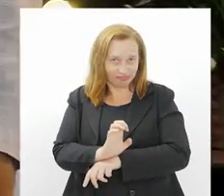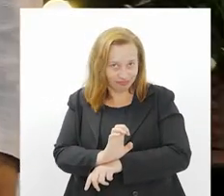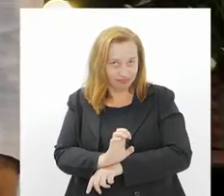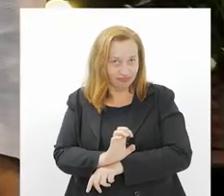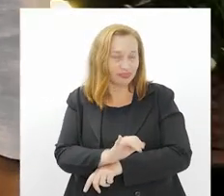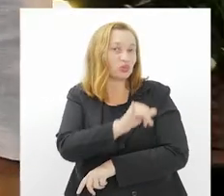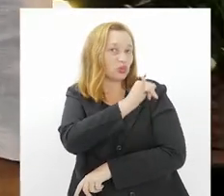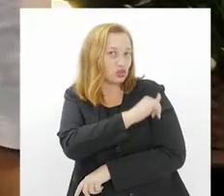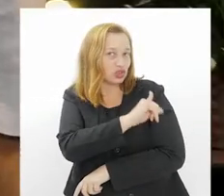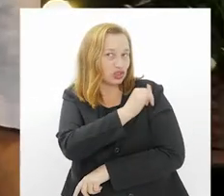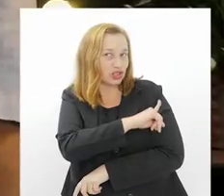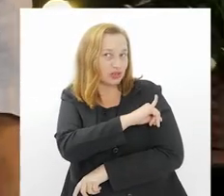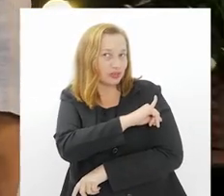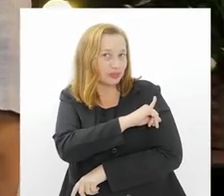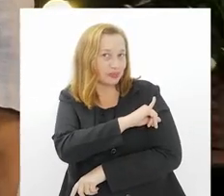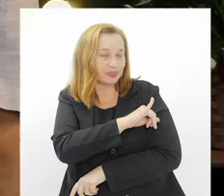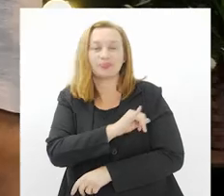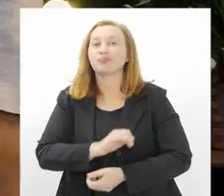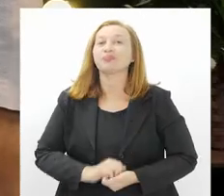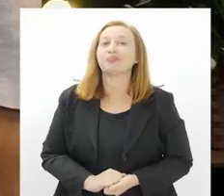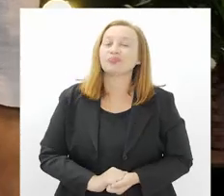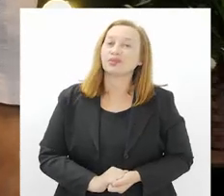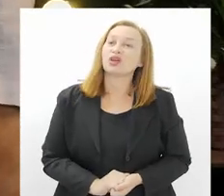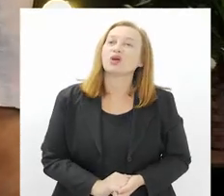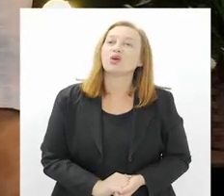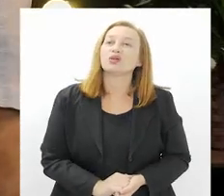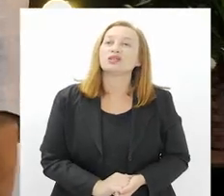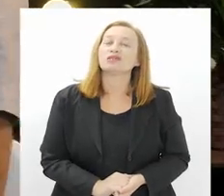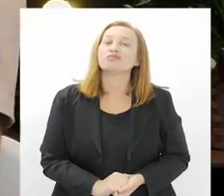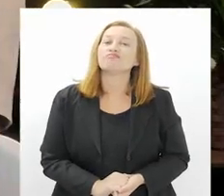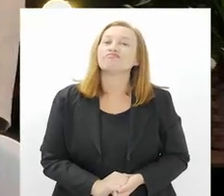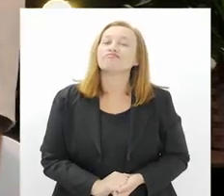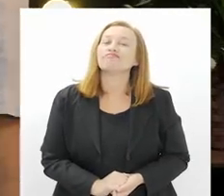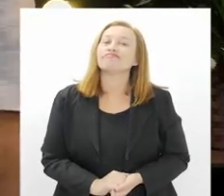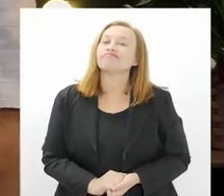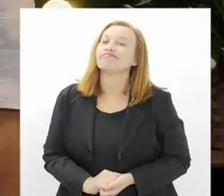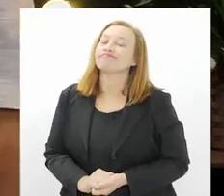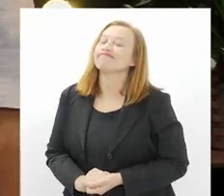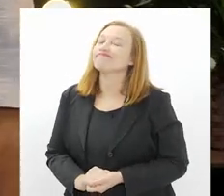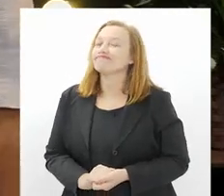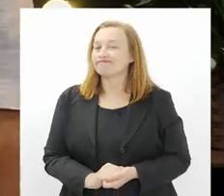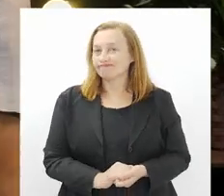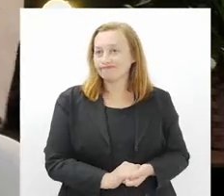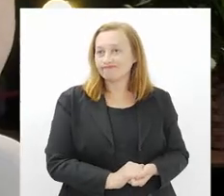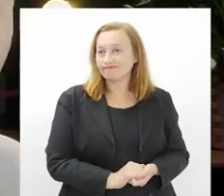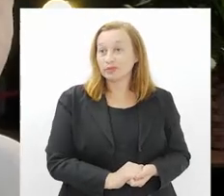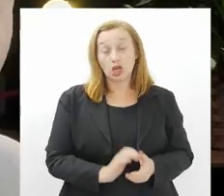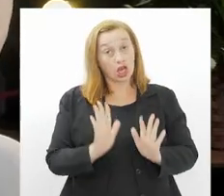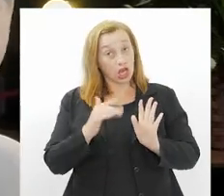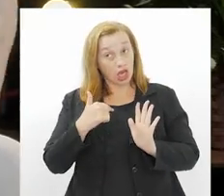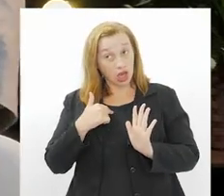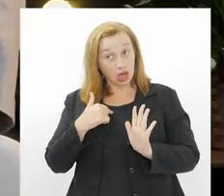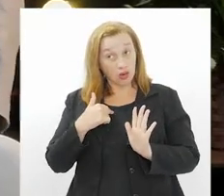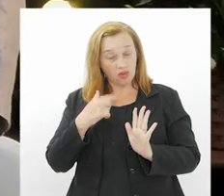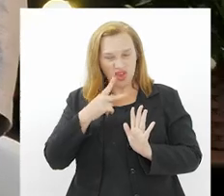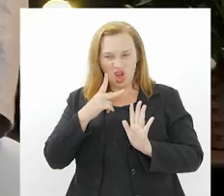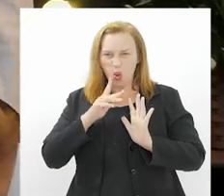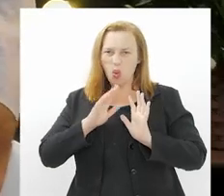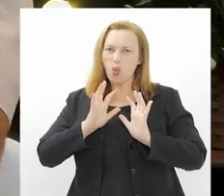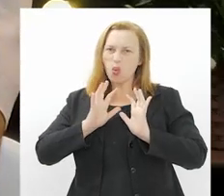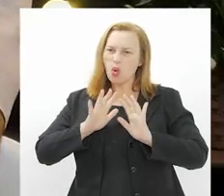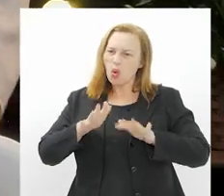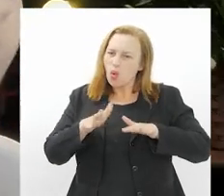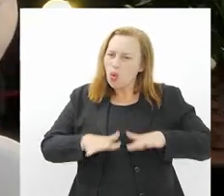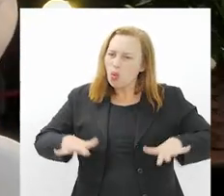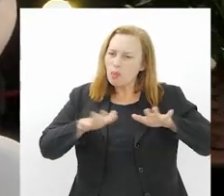aqui do estado do Rio de Janeiro, propriamente dito, que é a situação Eu vou inverter, não é do Marco que está invadindo, não,